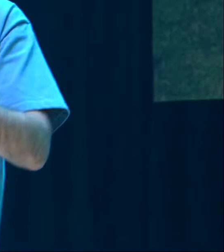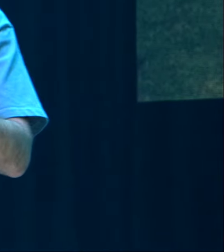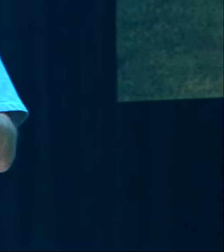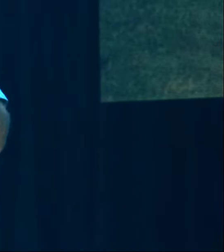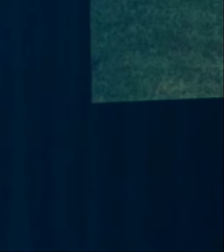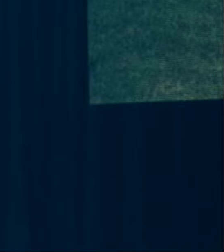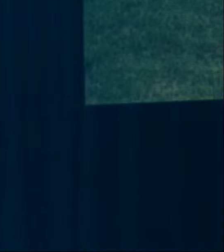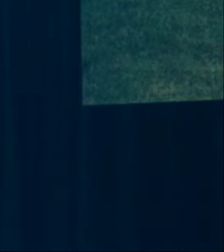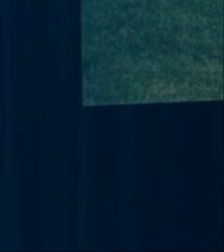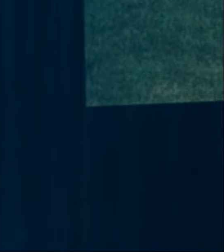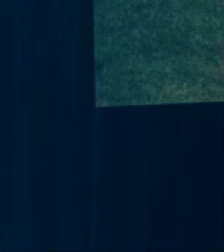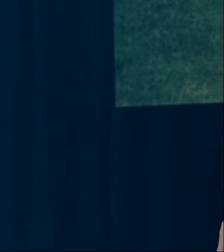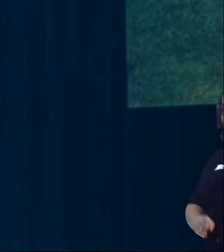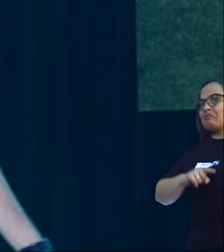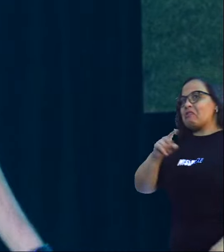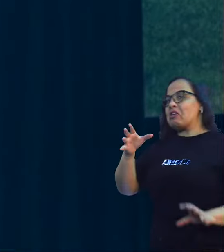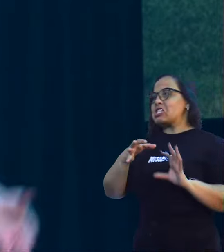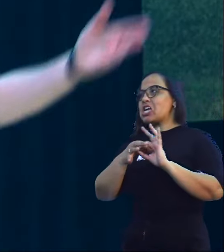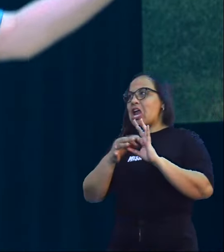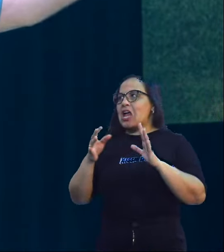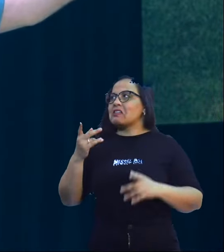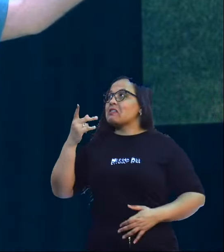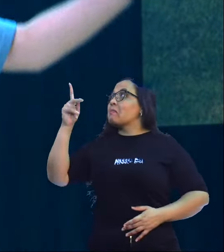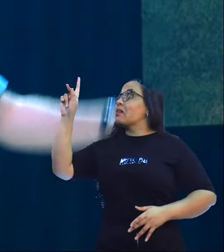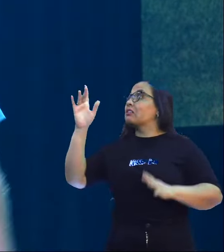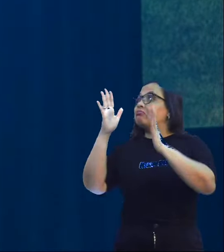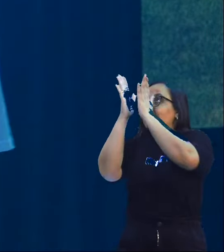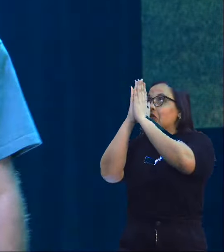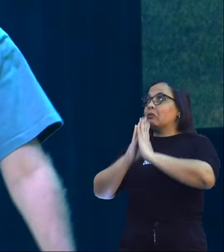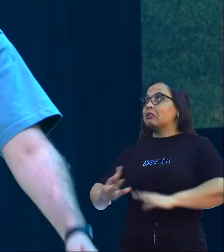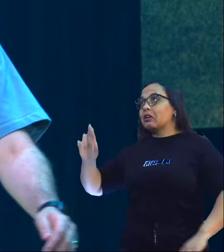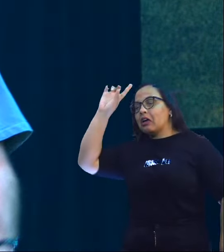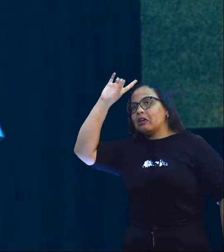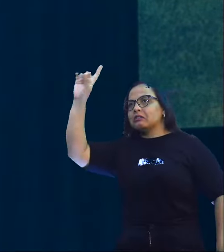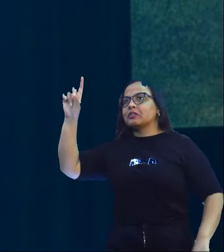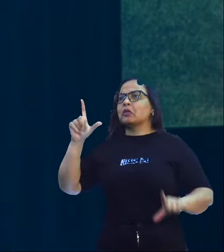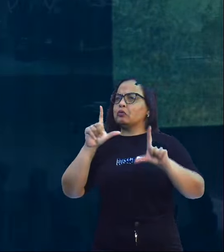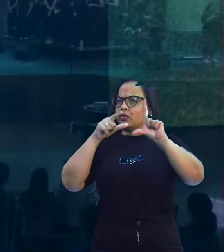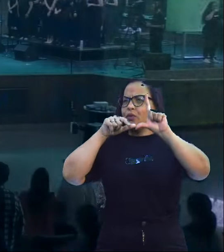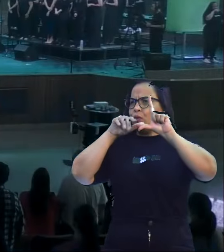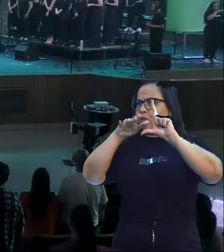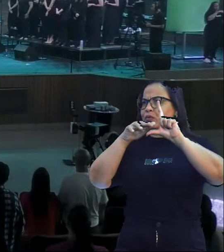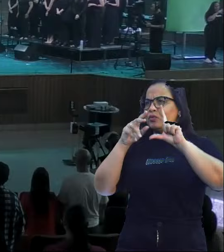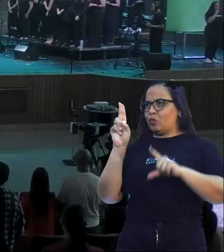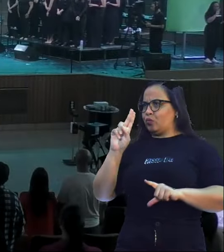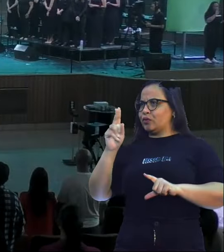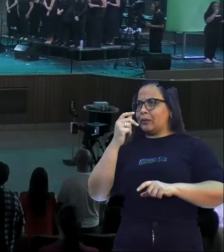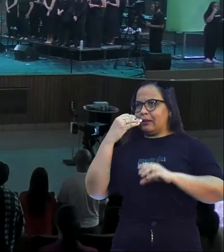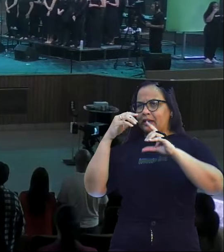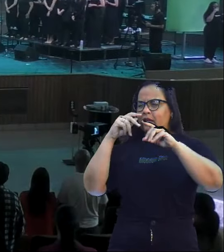lugar, adorar a Deus com o teu dízimos e ofertas, ou fazer isso de uma maneira digital também.